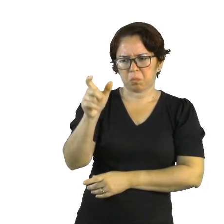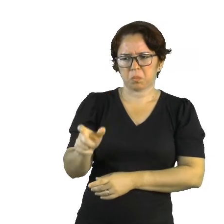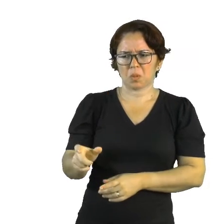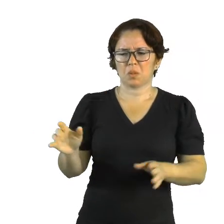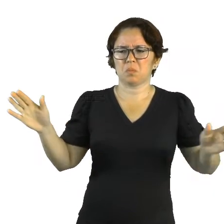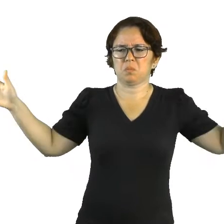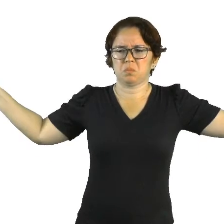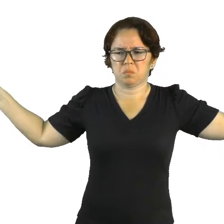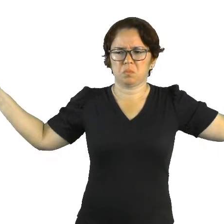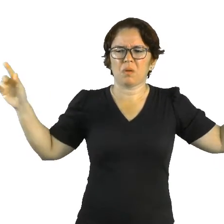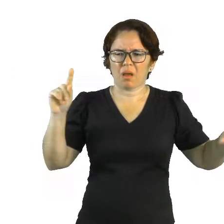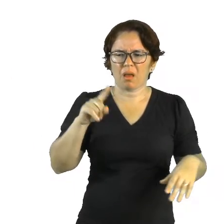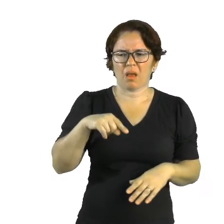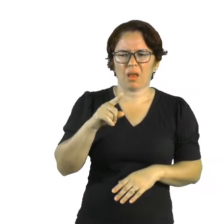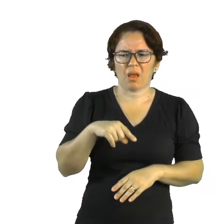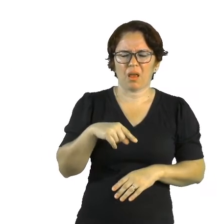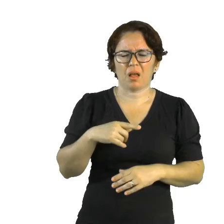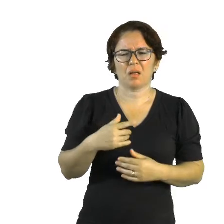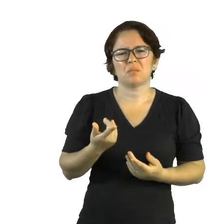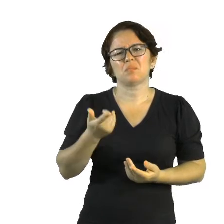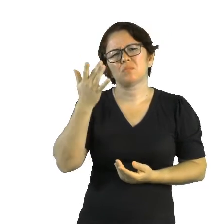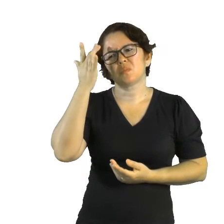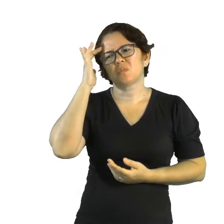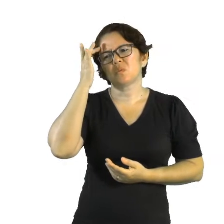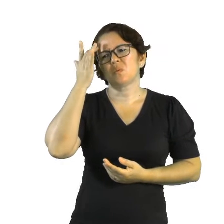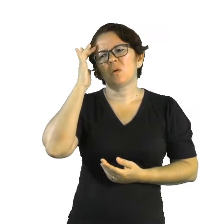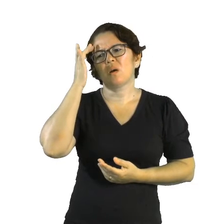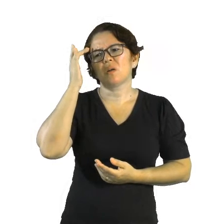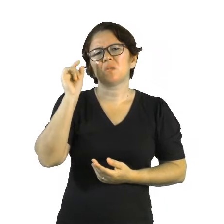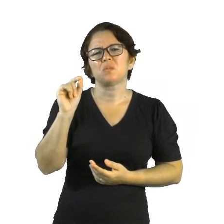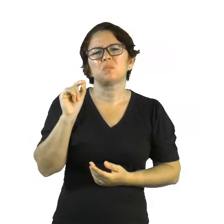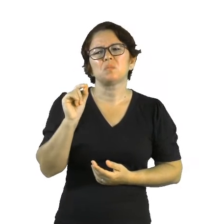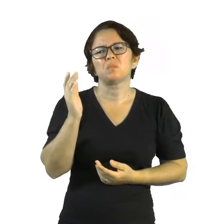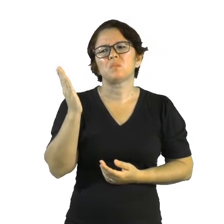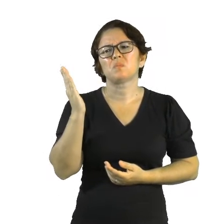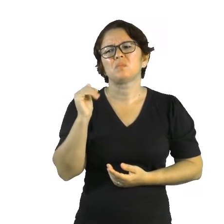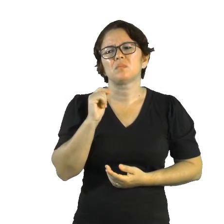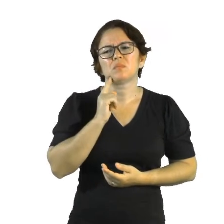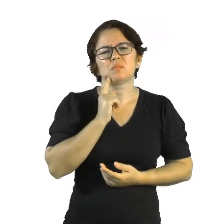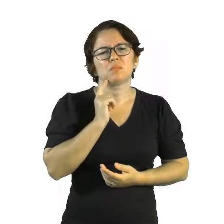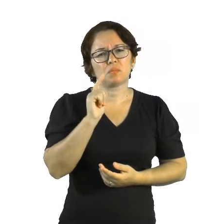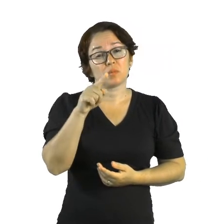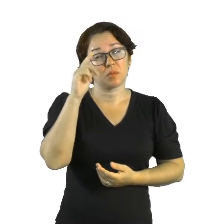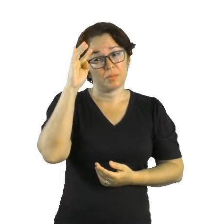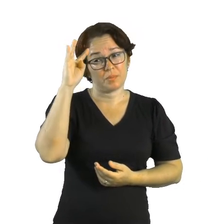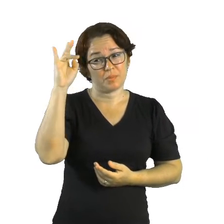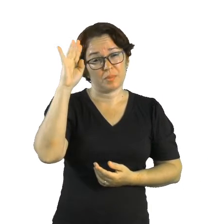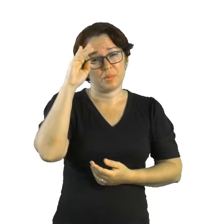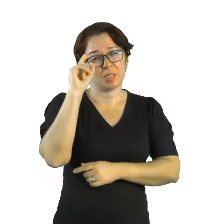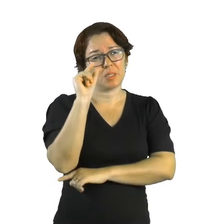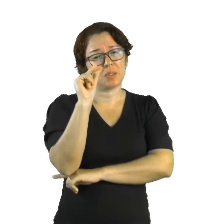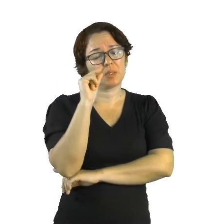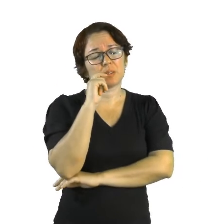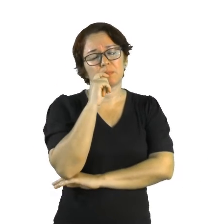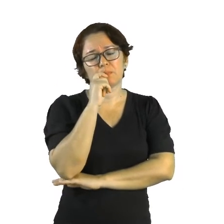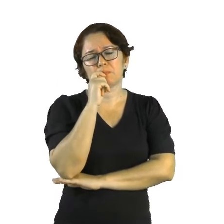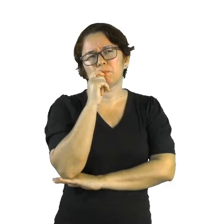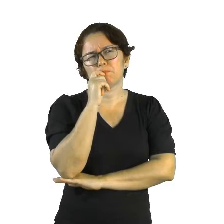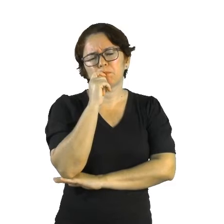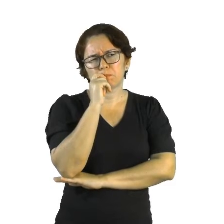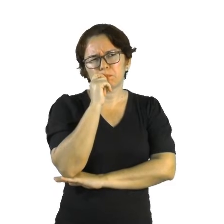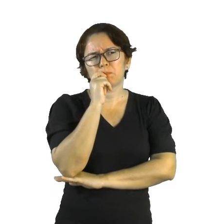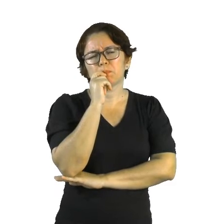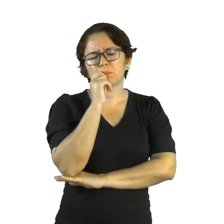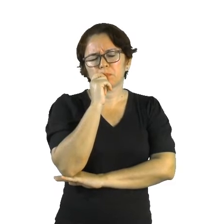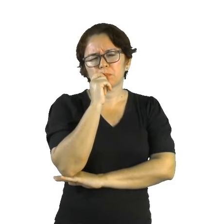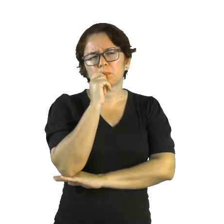abertos? Quem você acha que é? Pensa um pouquinho. Eu acho que concordam